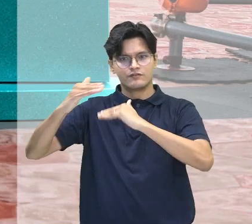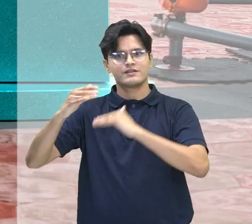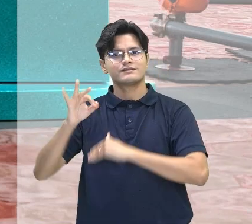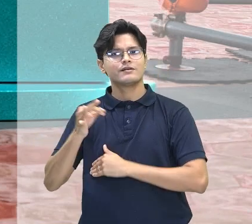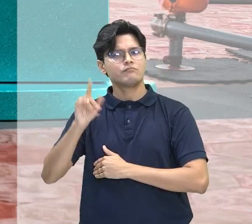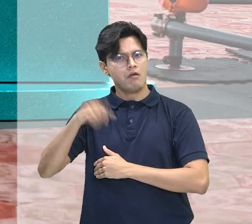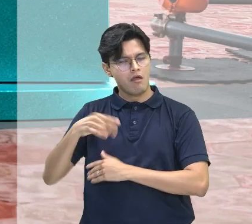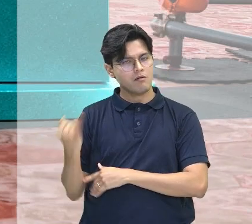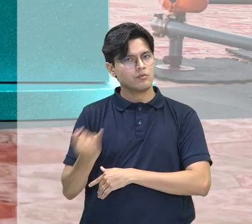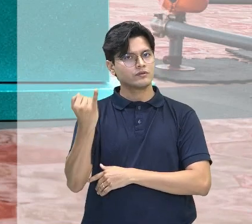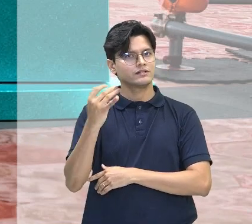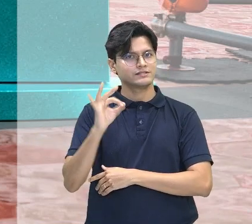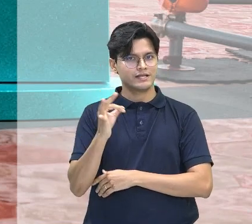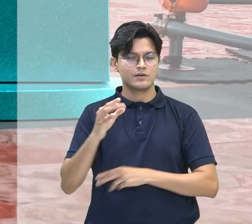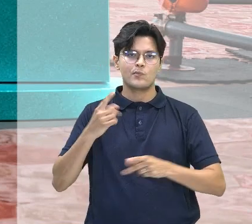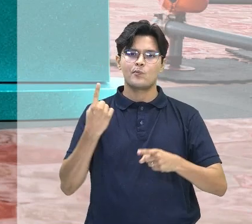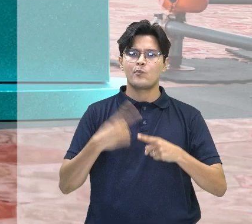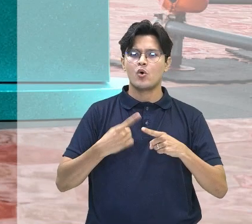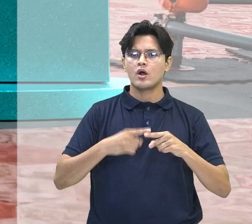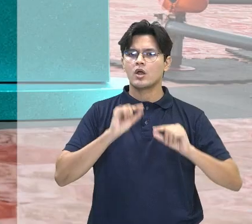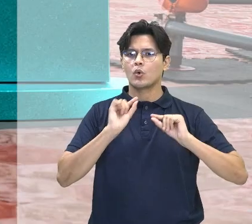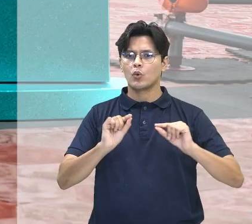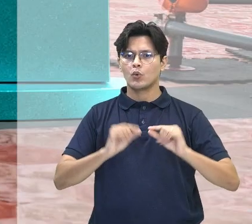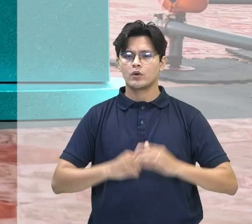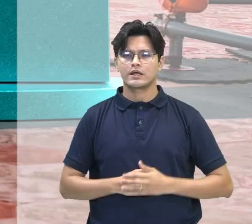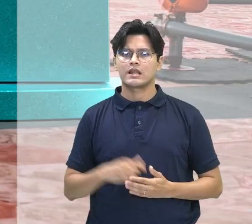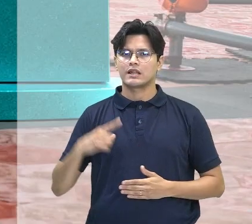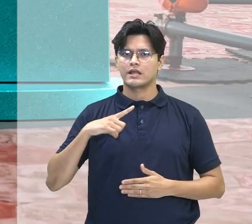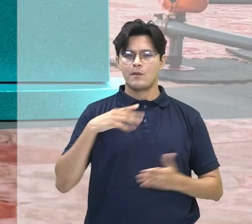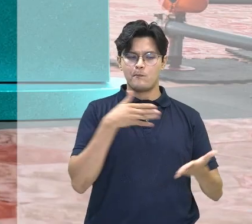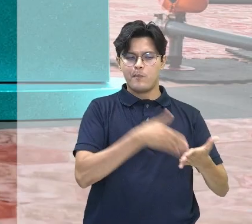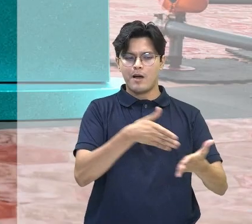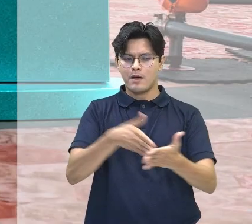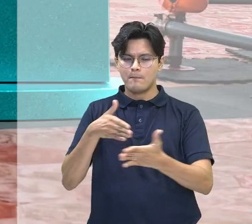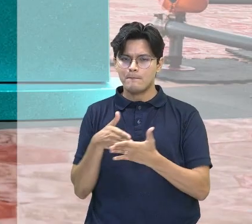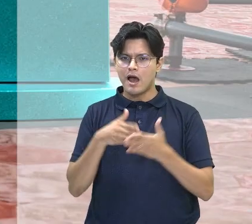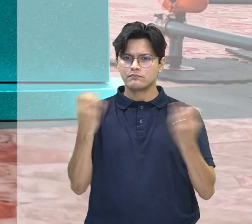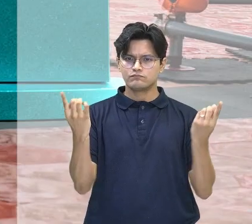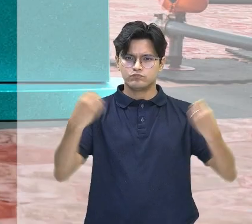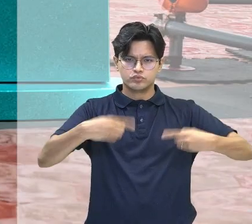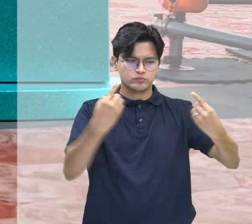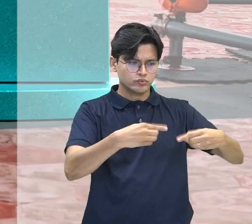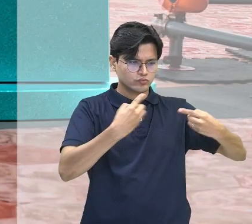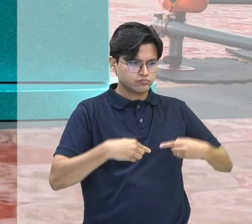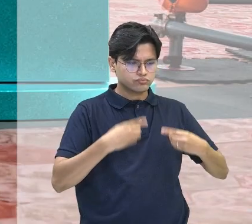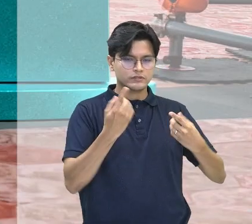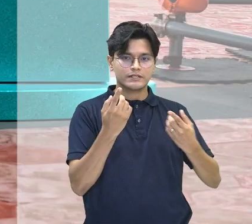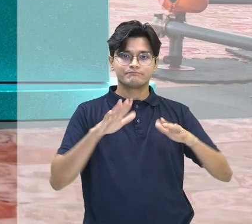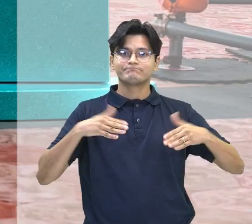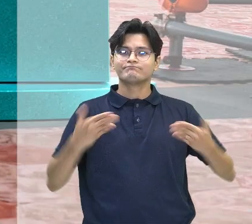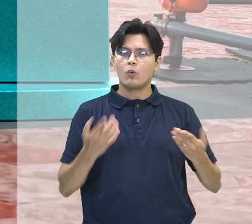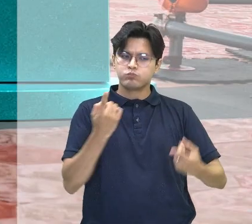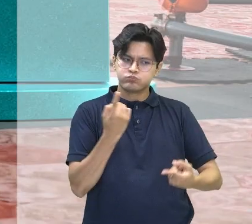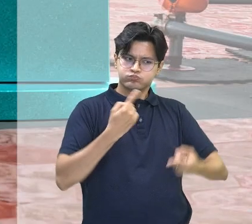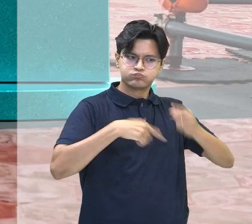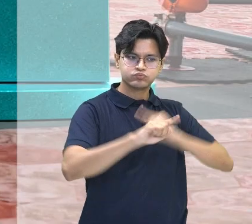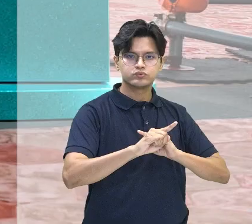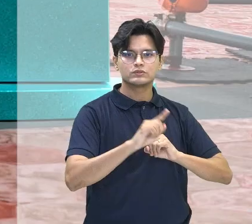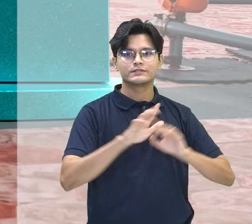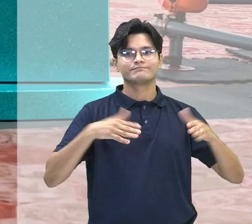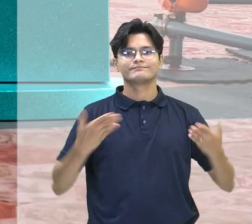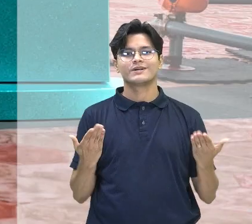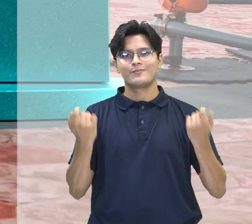prática, justamente porque vai ter que vencer esses obstáculos ali que estão presentes no meio urbano, e para isso